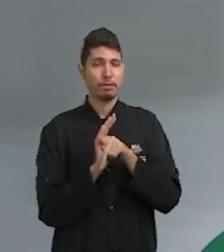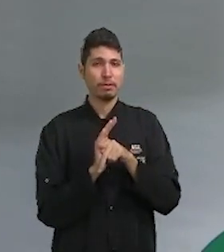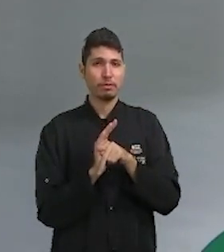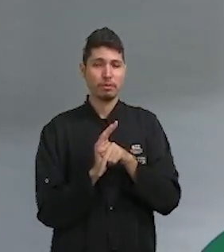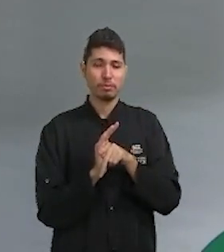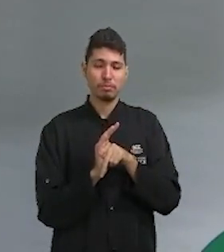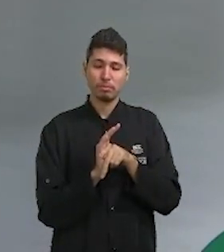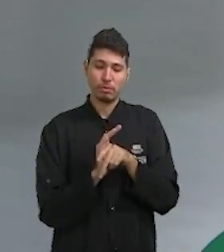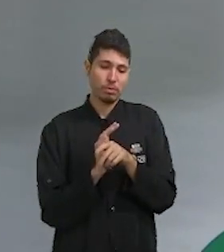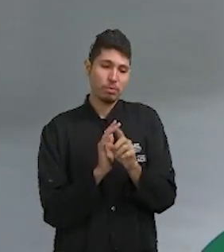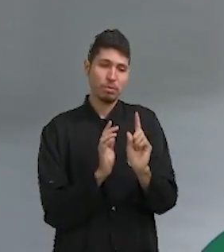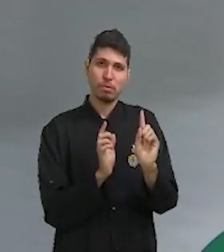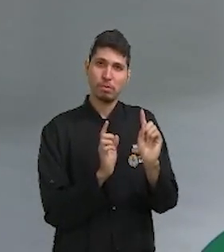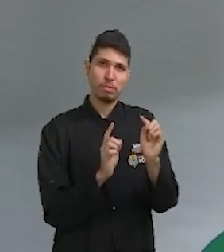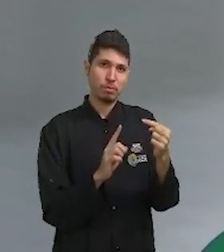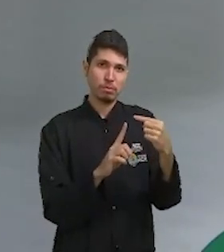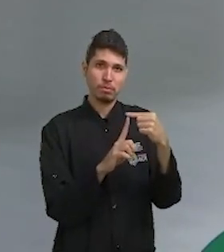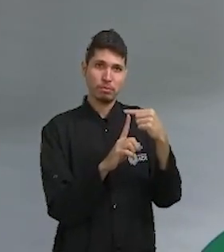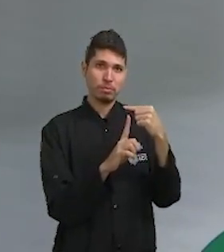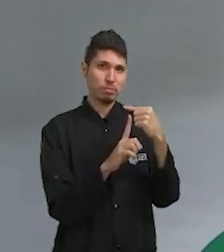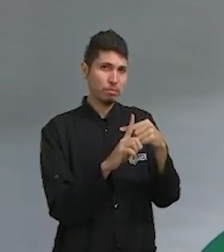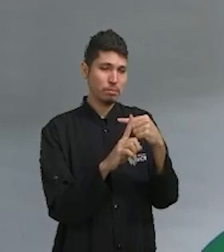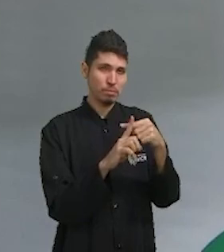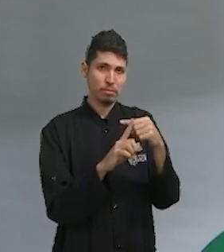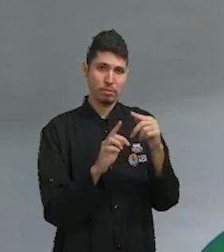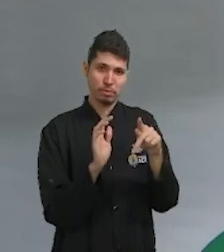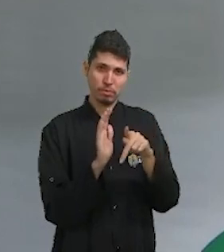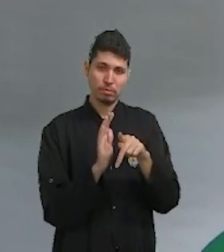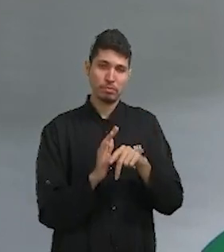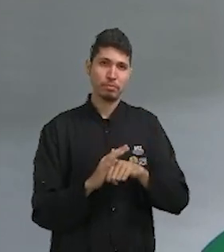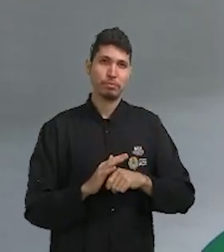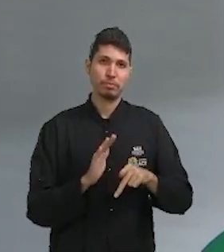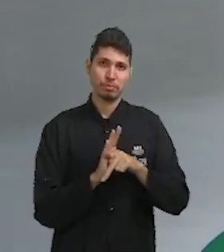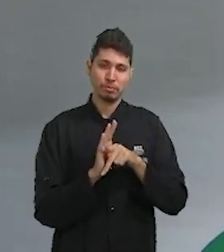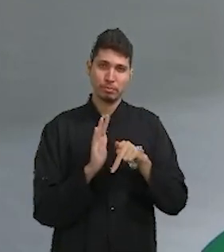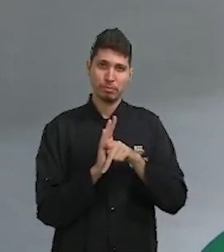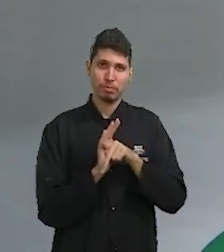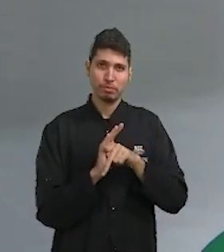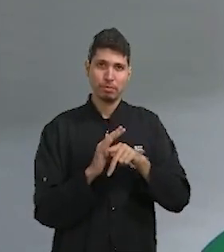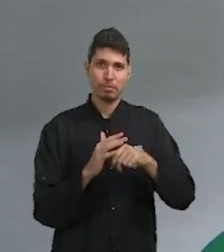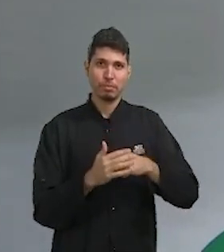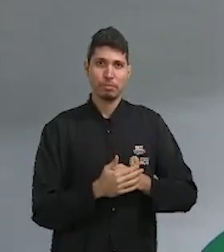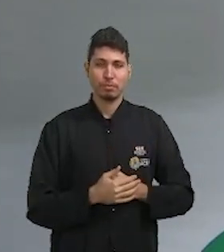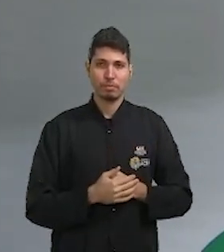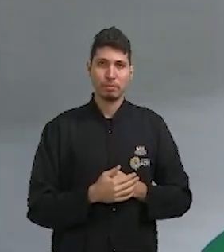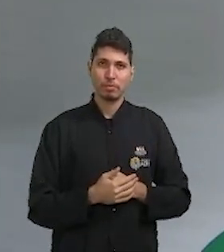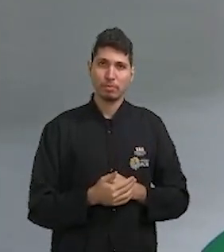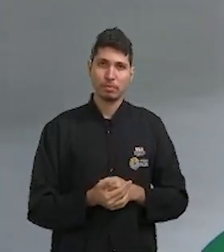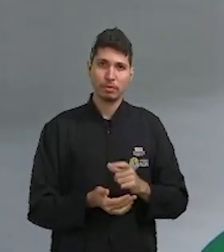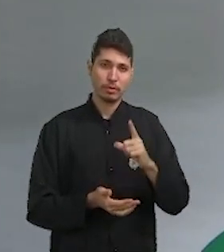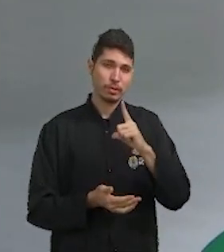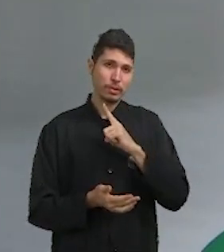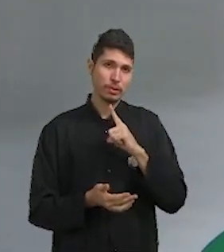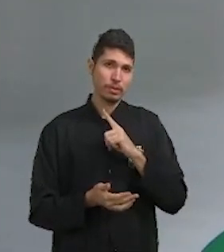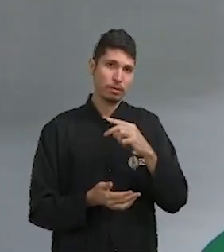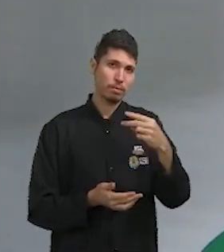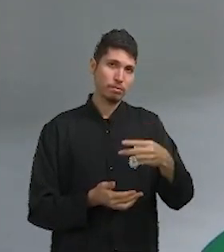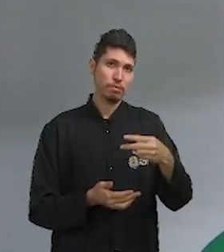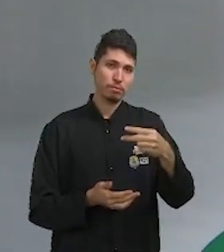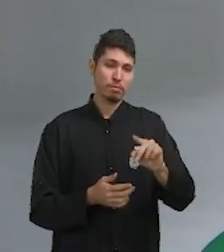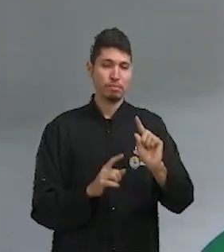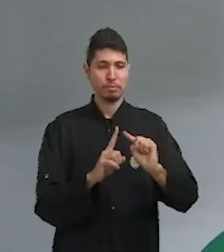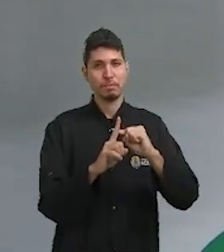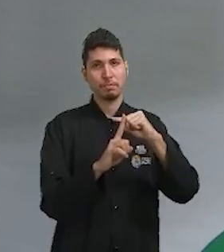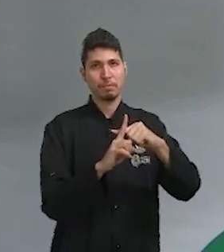O cobre, nessa reação química, ele vai receber o NOx igual a mais